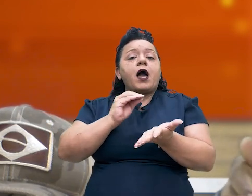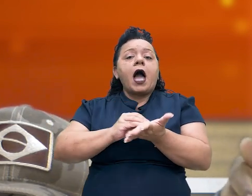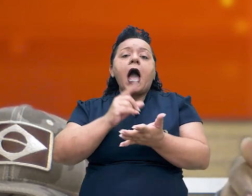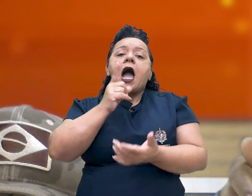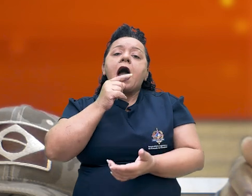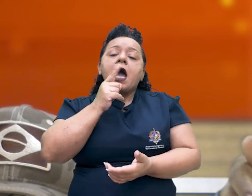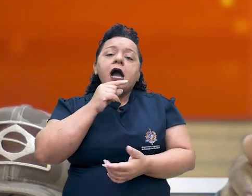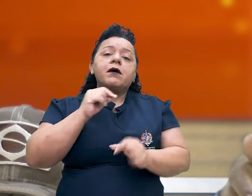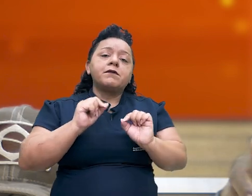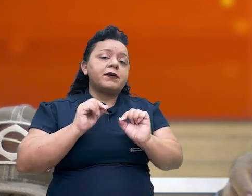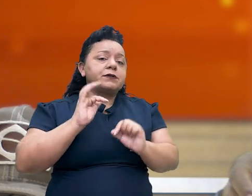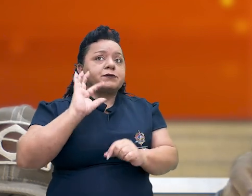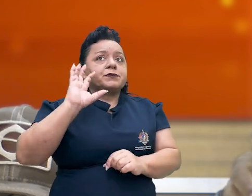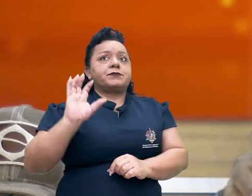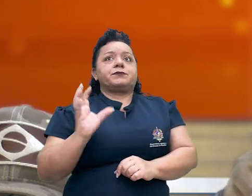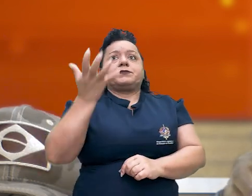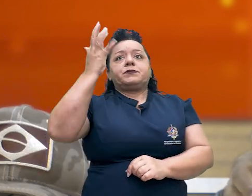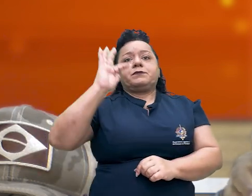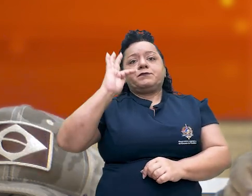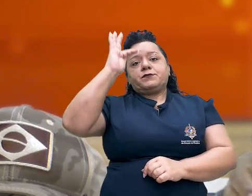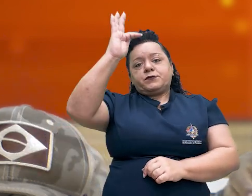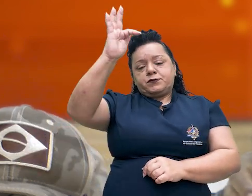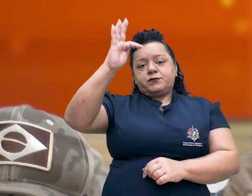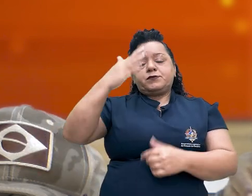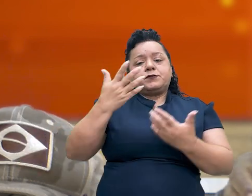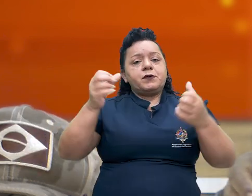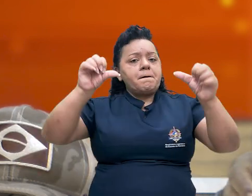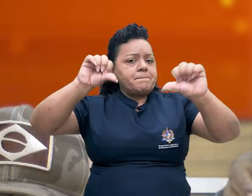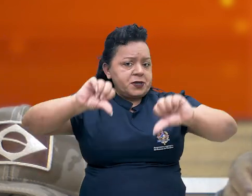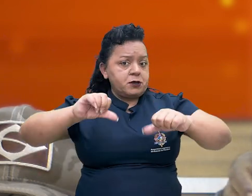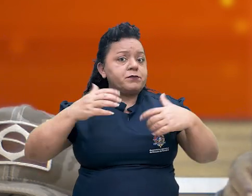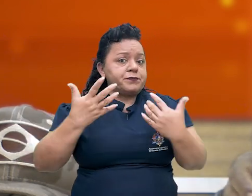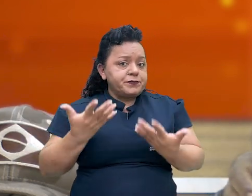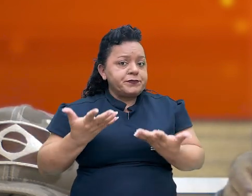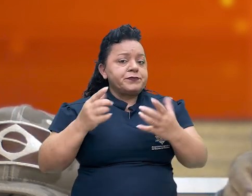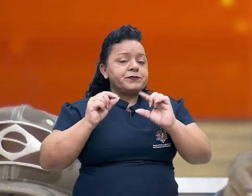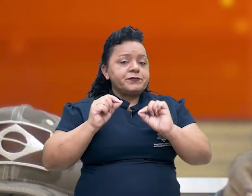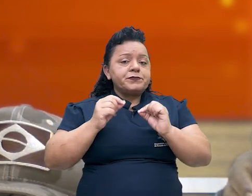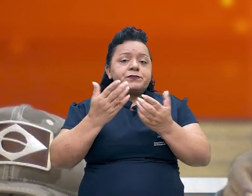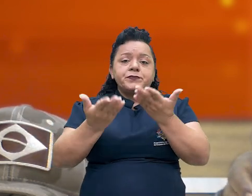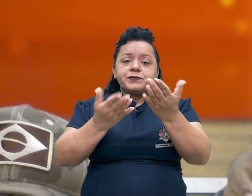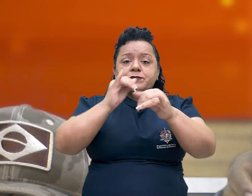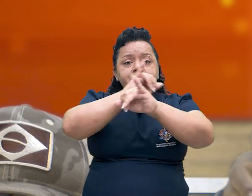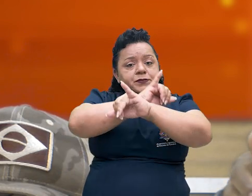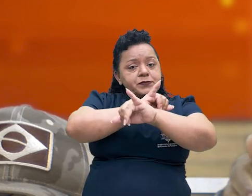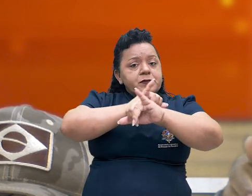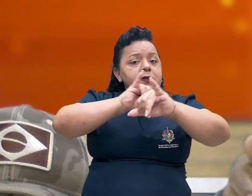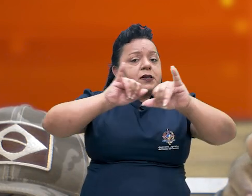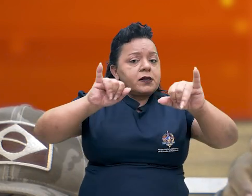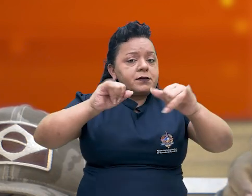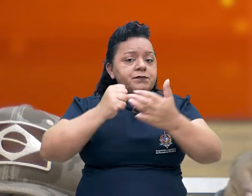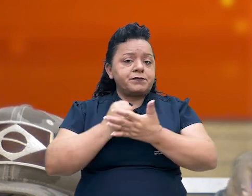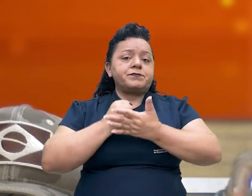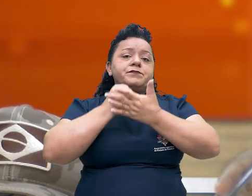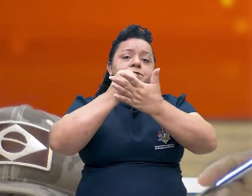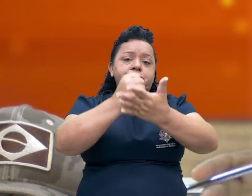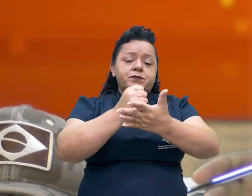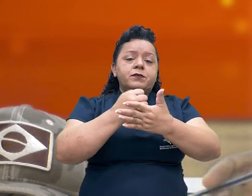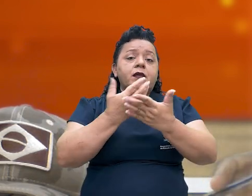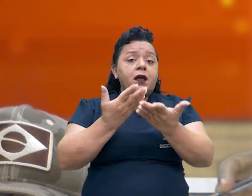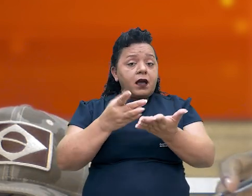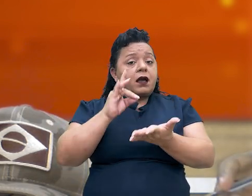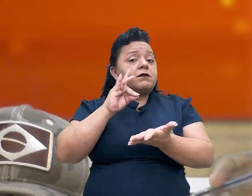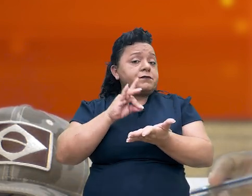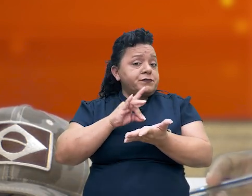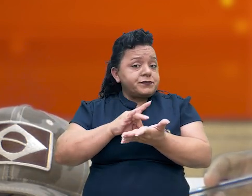né e que eles possa não ter desperdício então esses alunos eles vão chegar com os pais vão falar para sejam multiplicador para nos ajudar